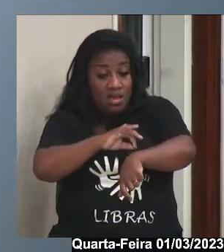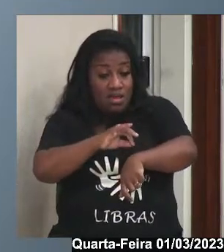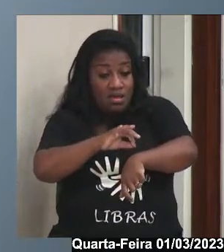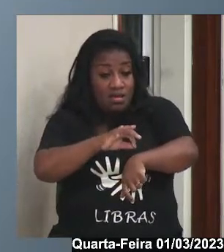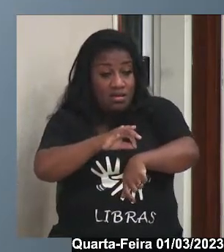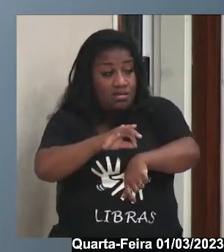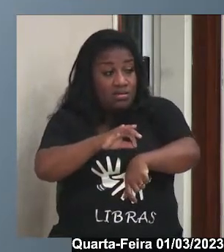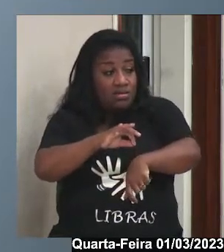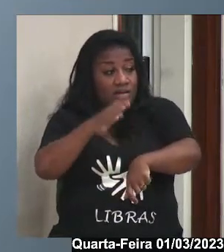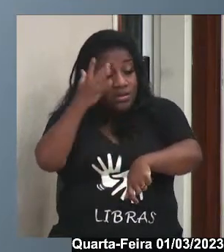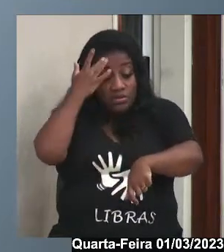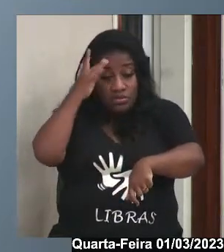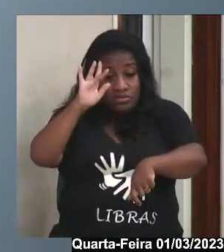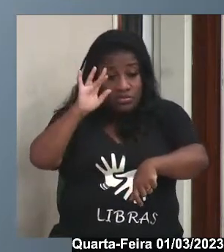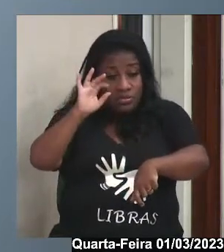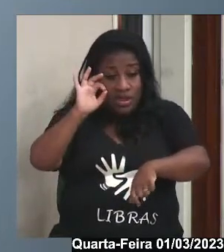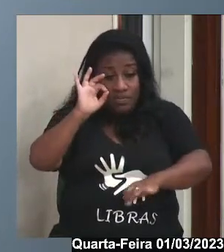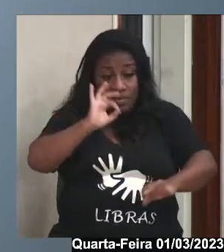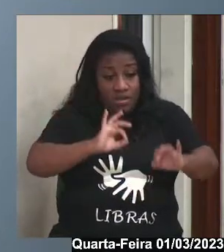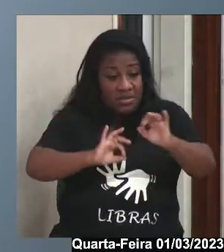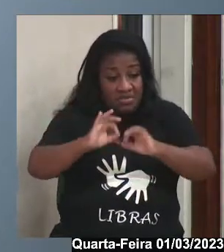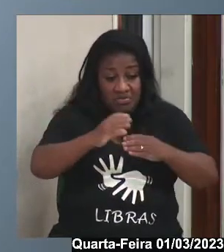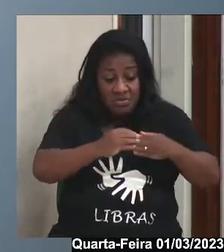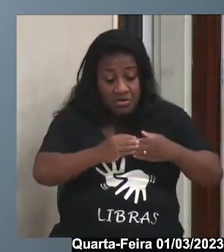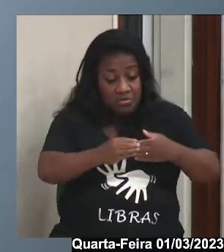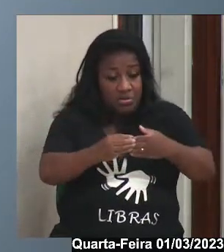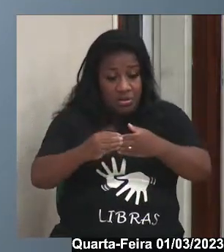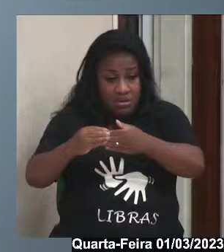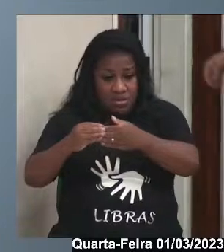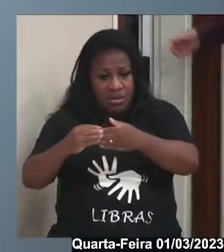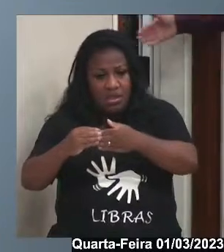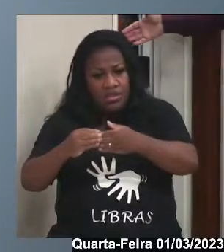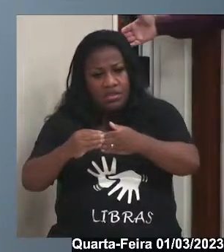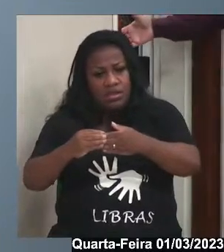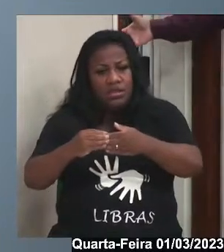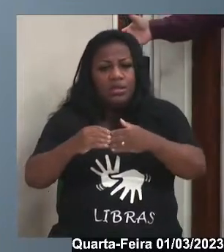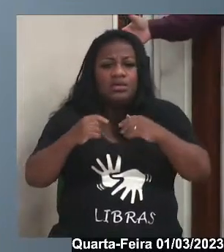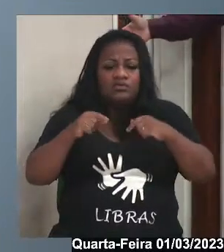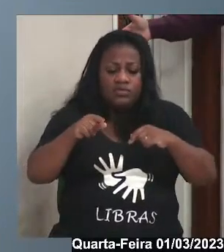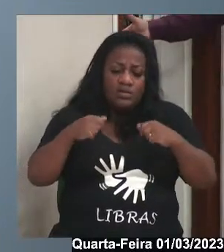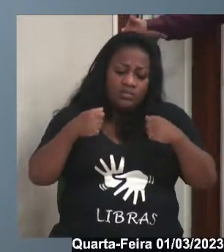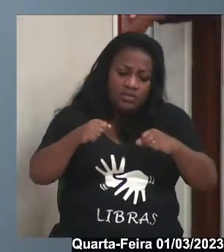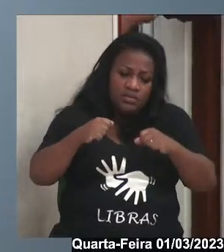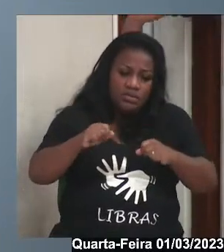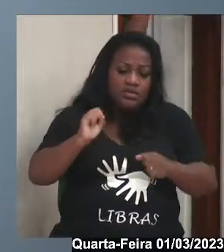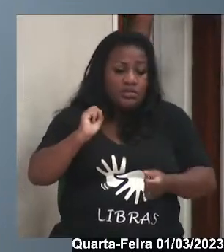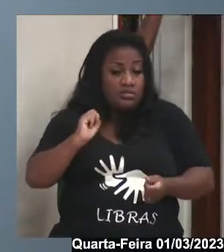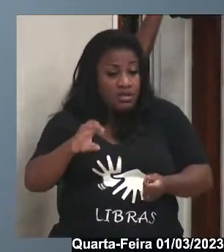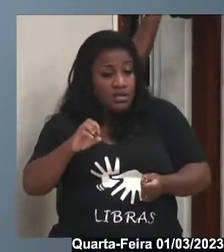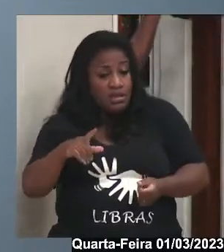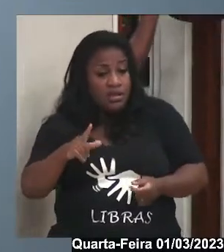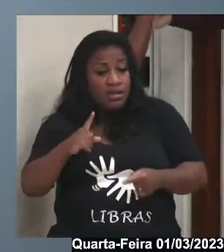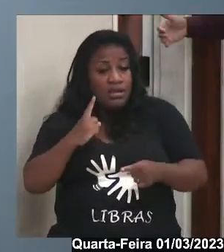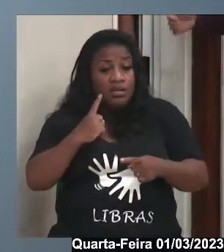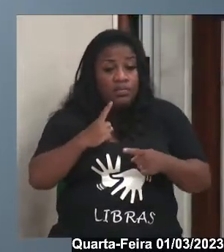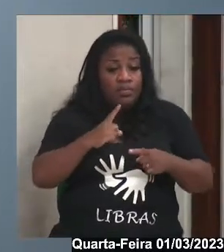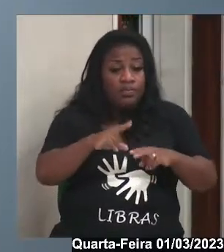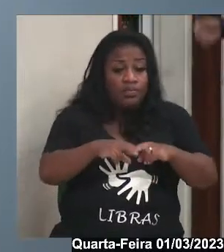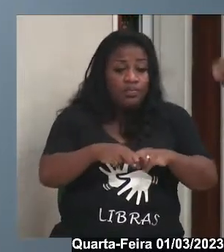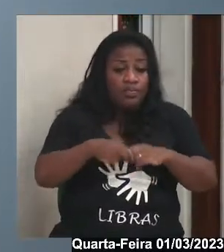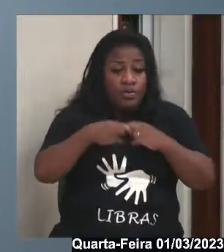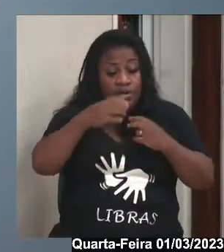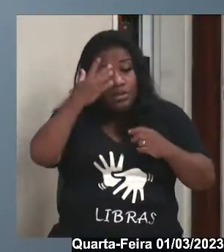escolher. Se o senhor não está sabendo gerir a nossa cidade, o senhor tem que pedir para sair. Porque a nossa população está pagando um preço muito